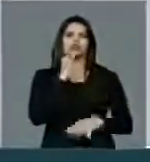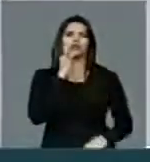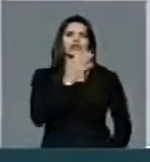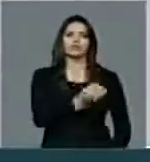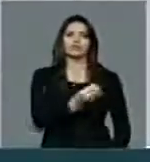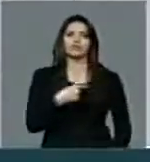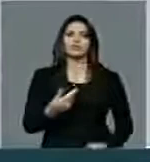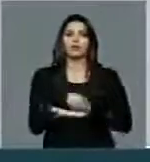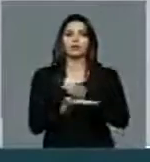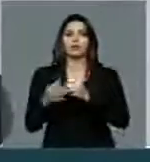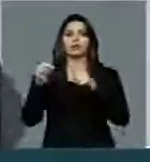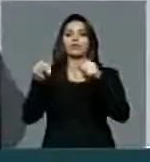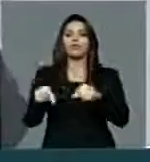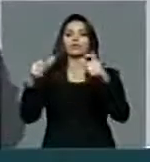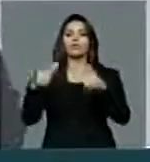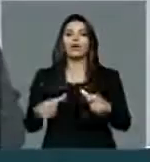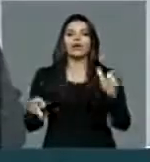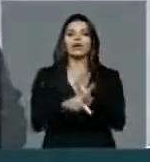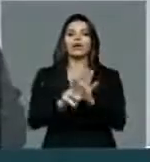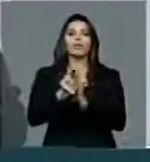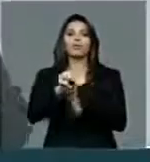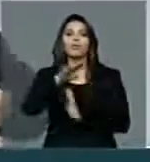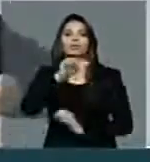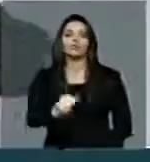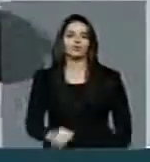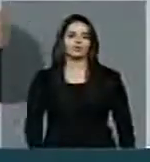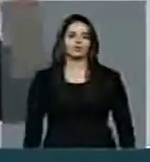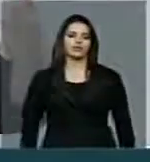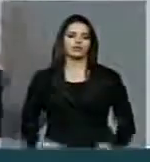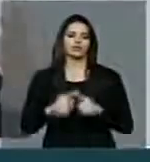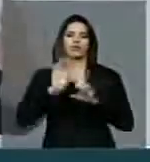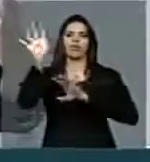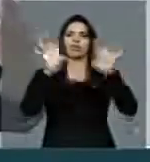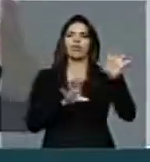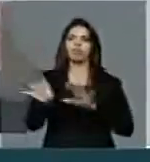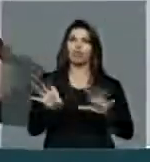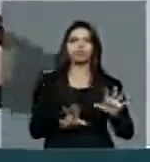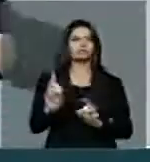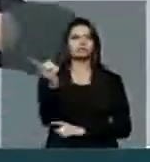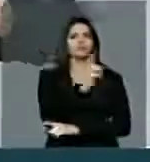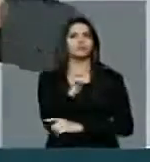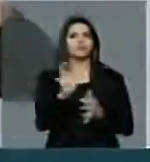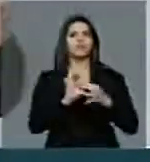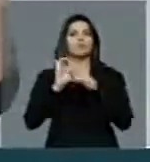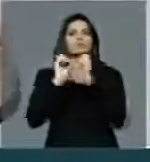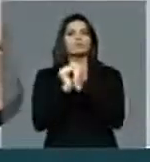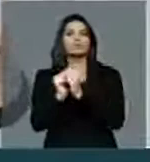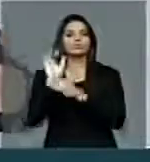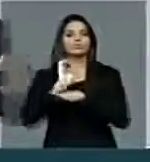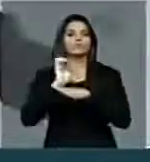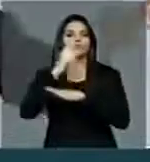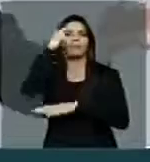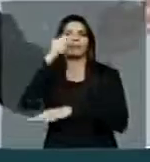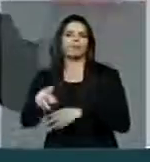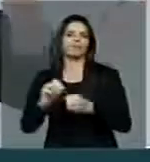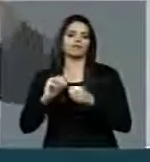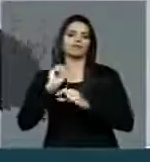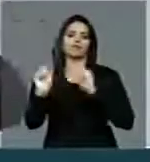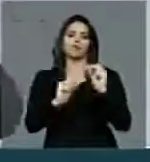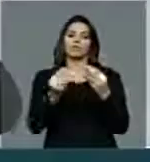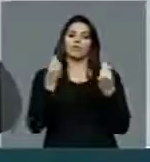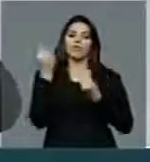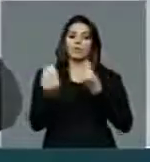única. Isso tem que estar numa base única, senhores. Isso não pode estar solto. Não é o que o Estado vai mandar fazer, é como é que